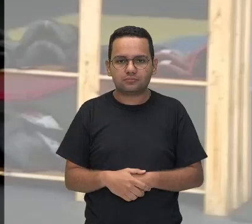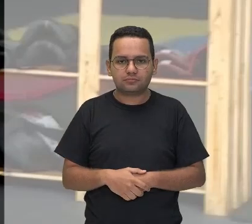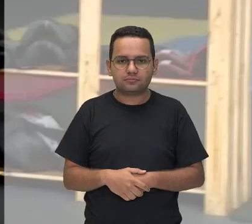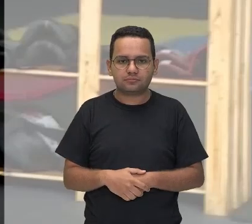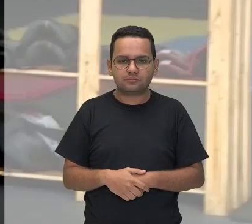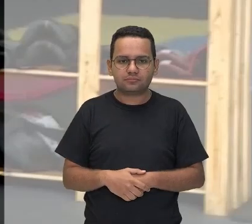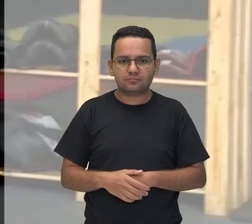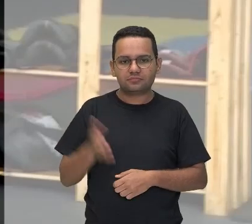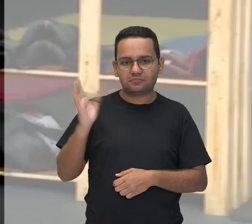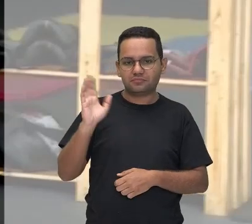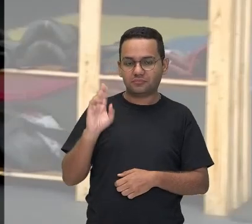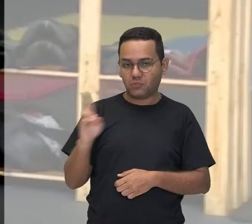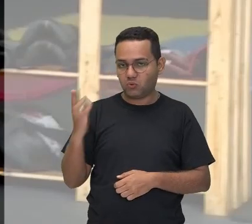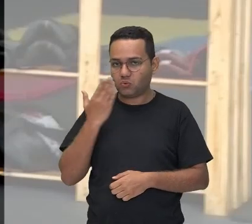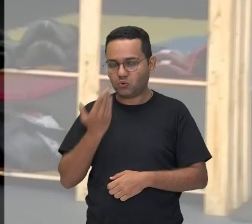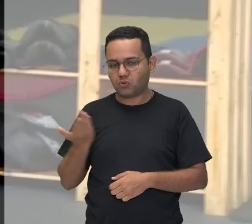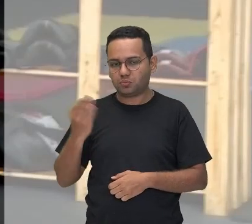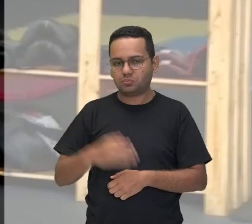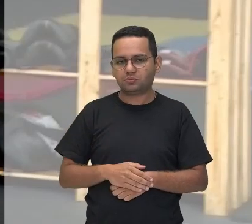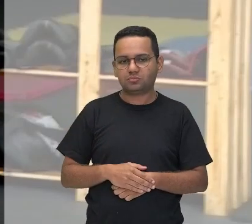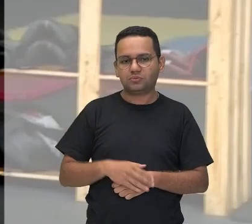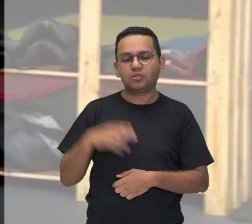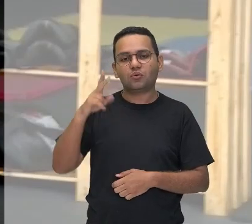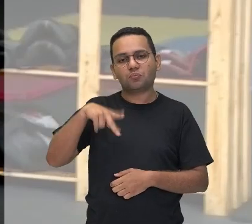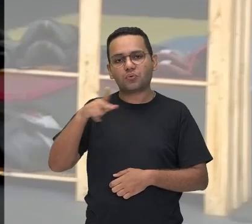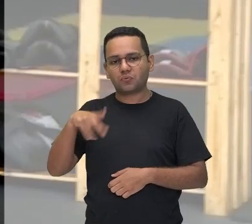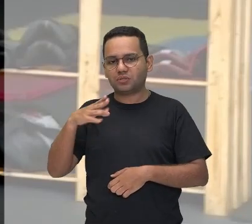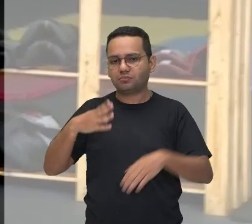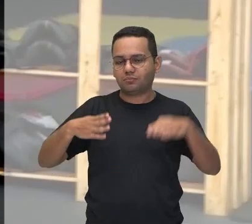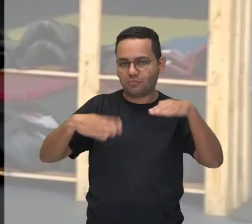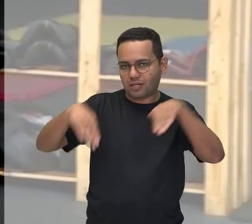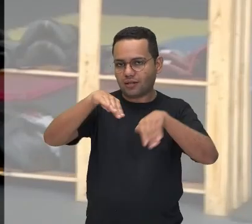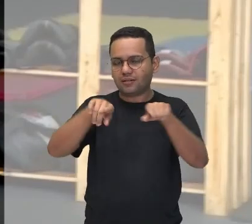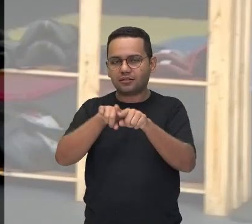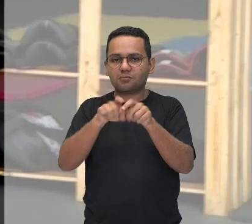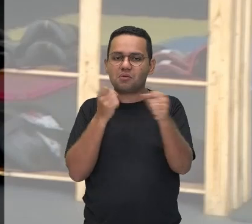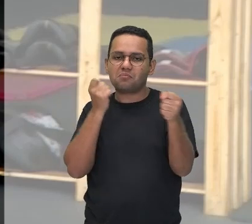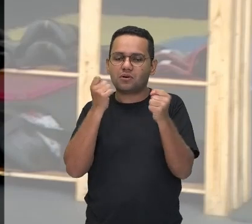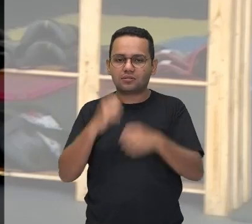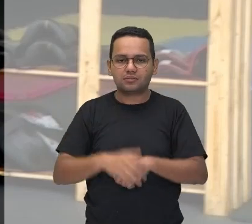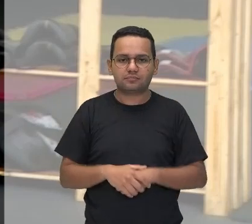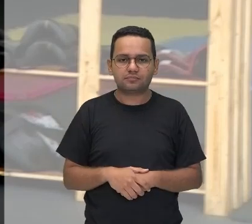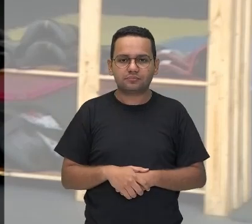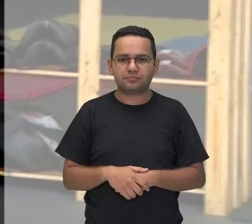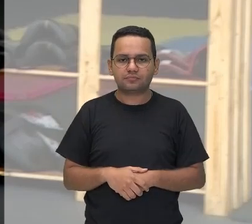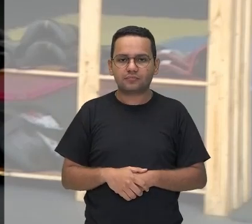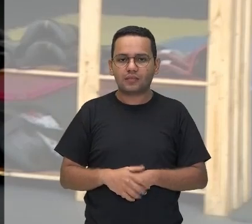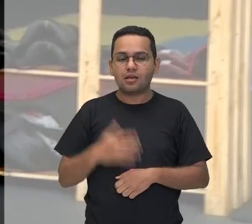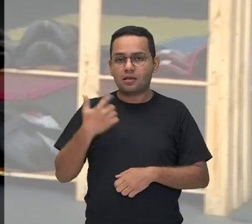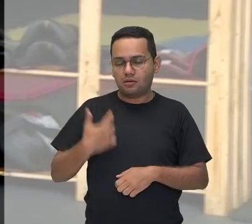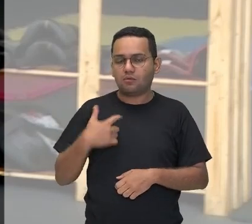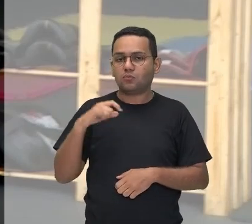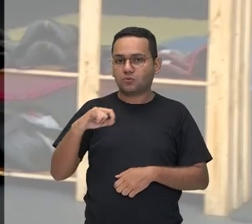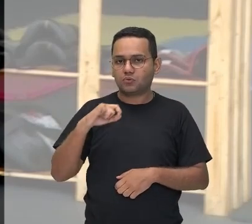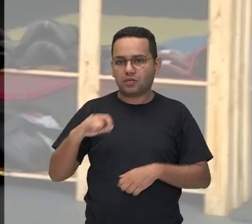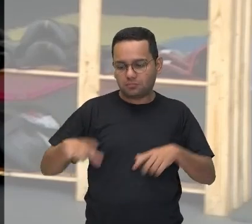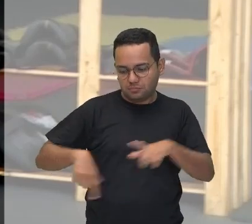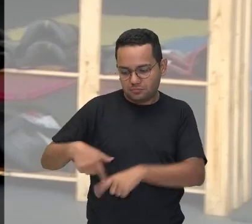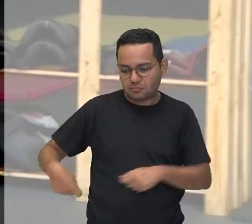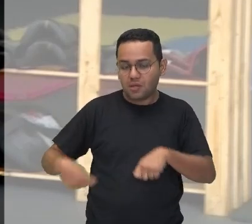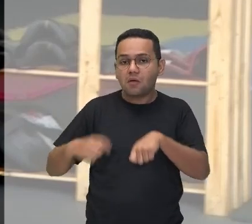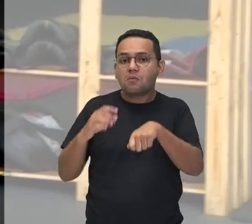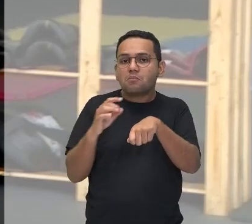Me chamo Marcelo, sou professor de Muay Thai e boxe. Sou graduado preta, né, de Muay